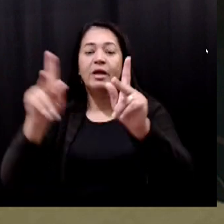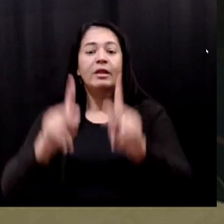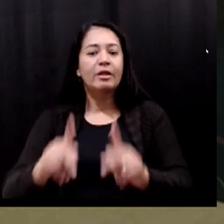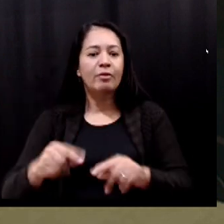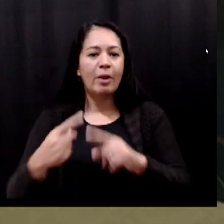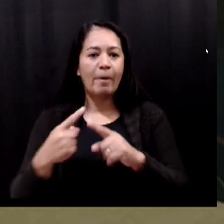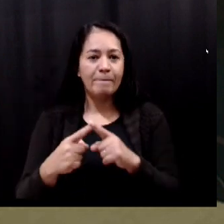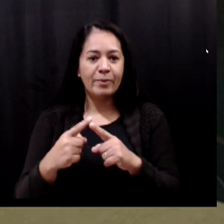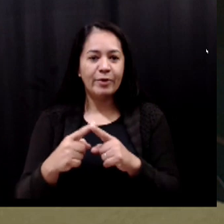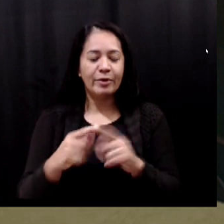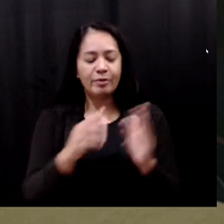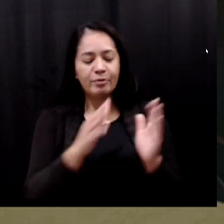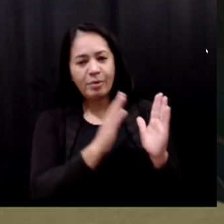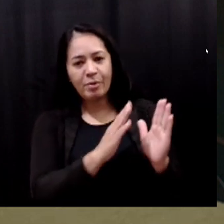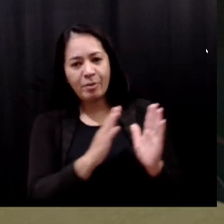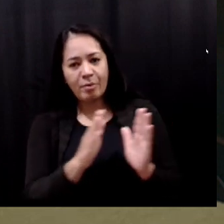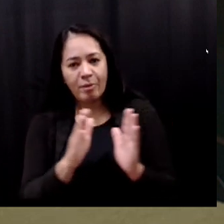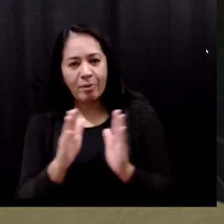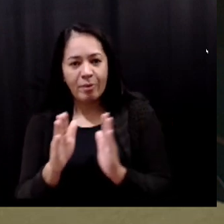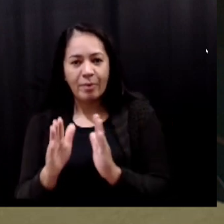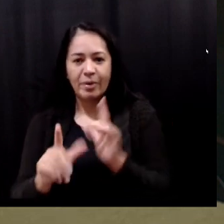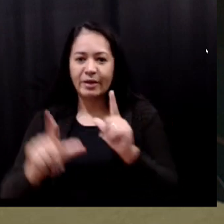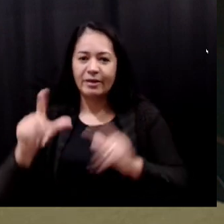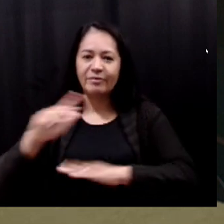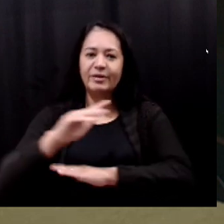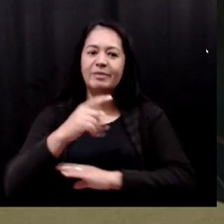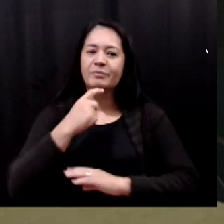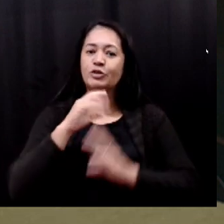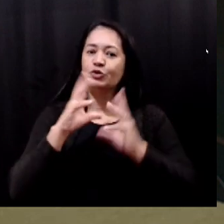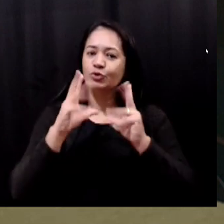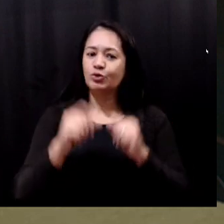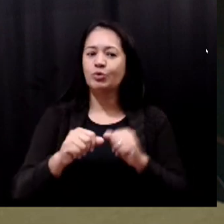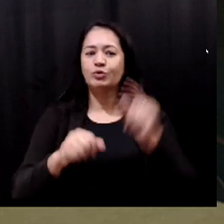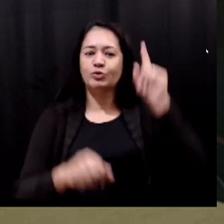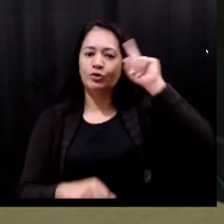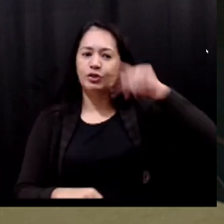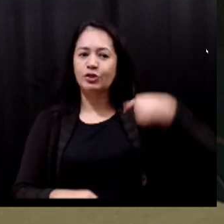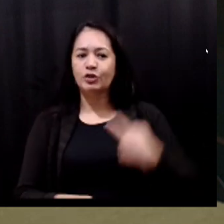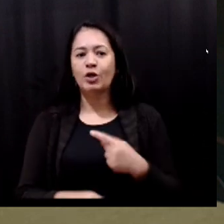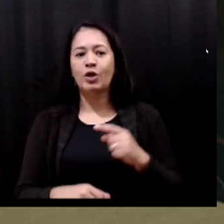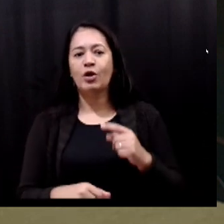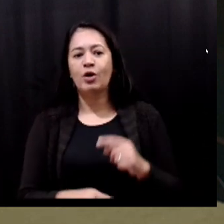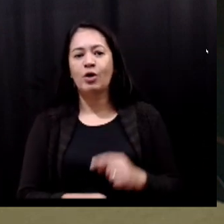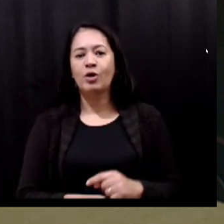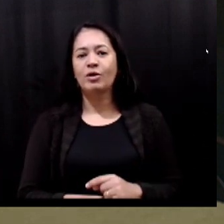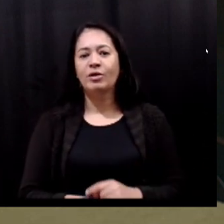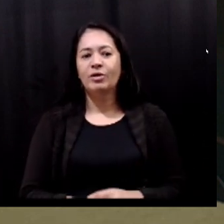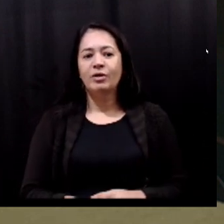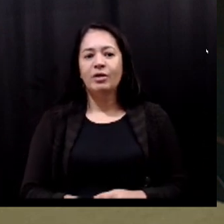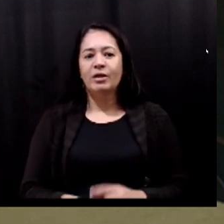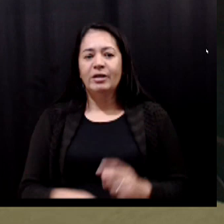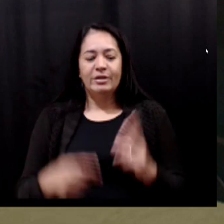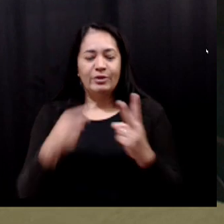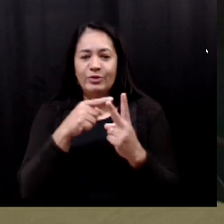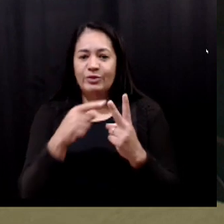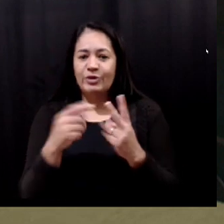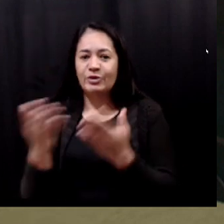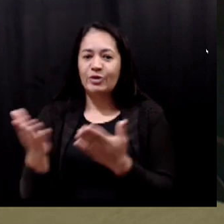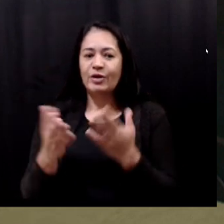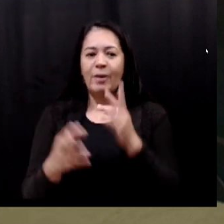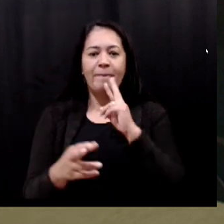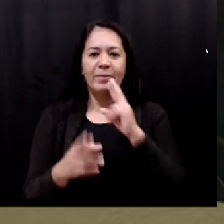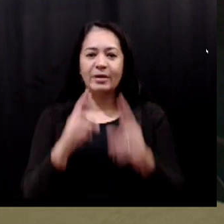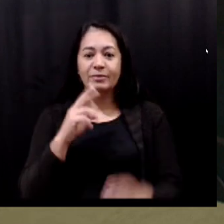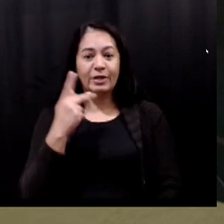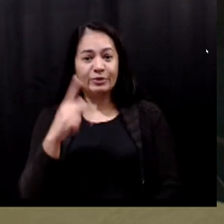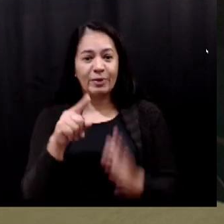decorrer da programação da TV Câmara Campinas, todos os dias a gente coloca os nossos entrevistados respondendo a sua pergunta, porque essa galera